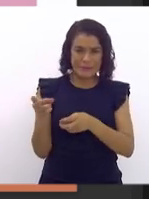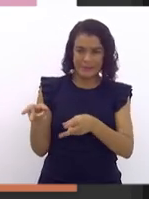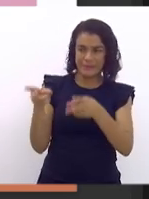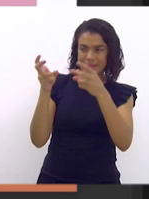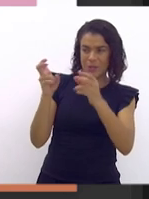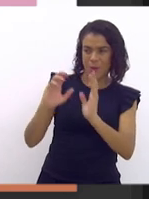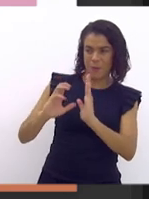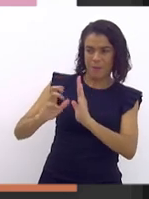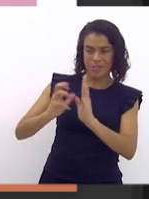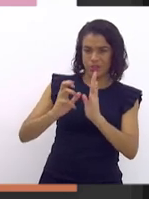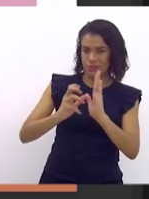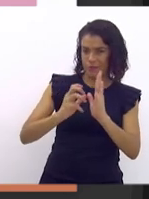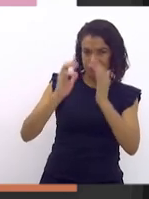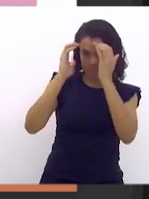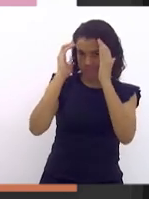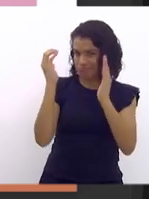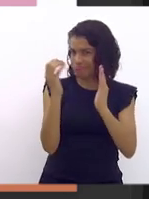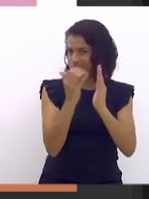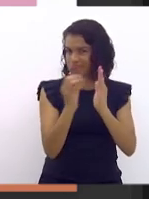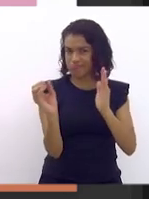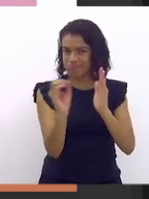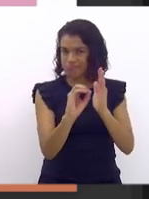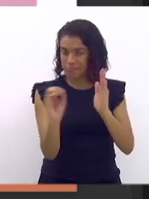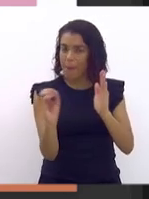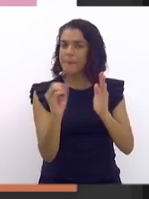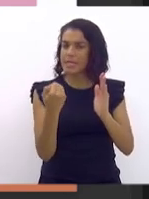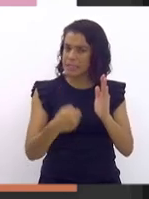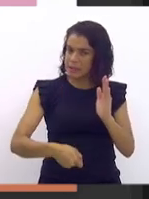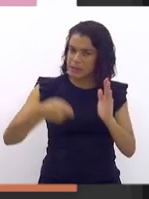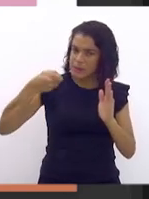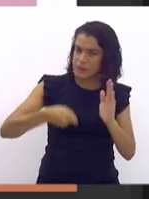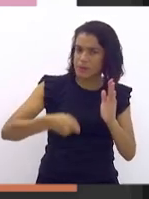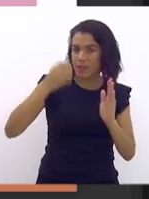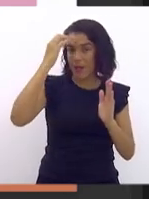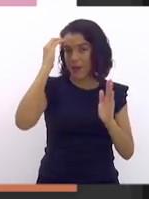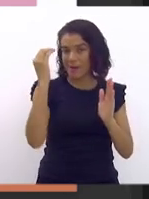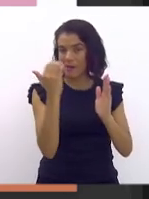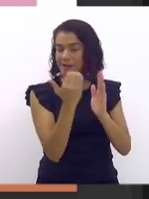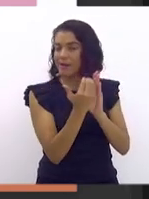exemplo, que os partidos não estão cumprindo o que eles precisam cumprir em termos de